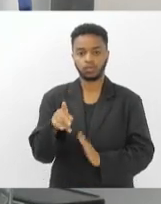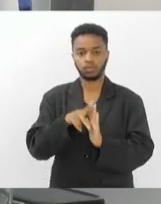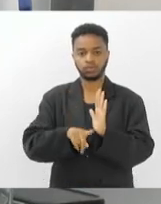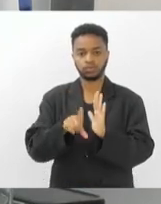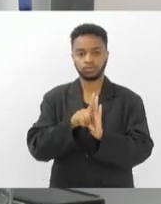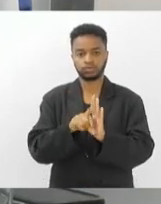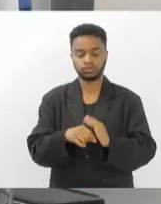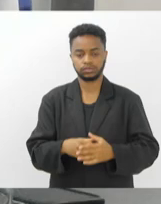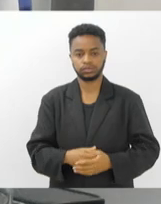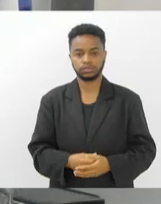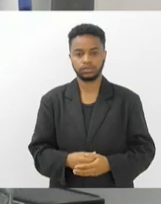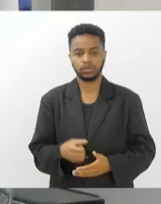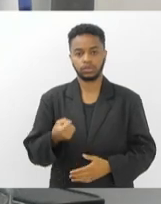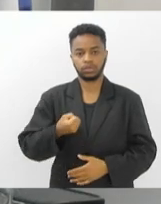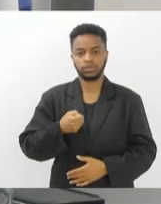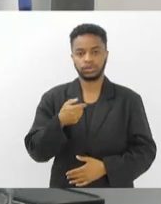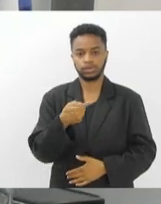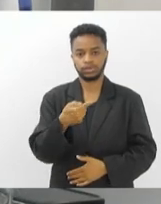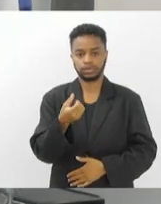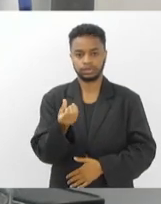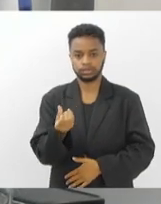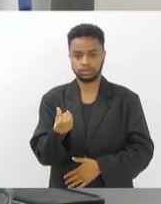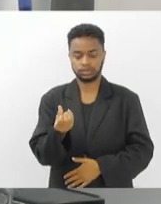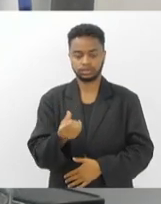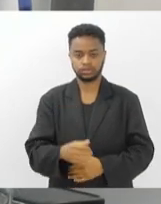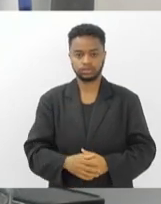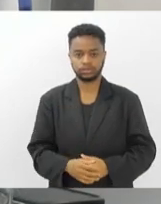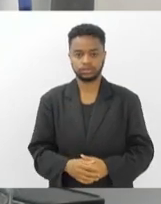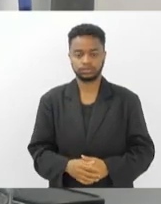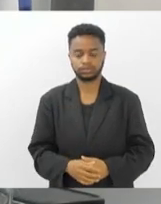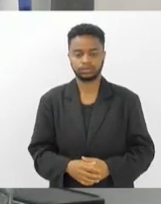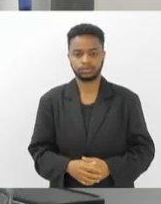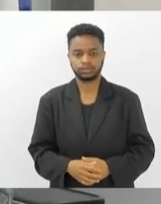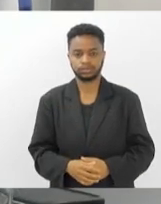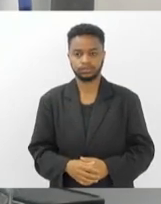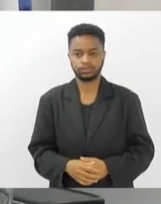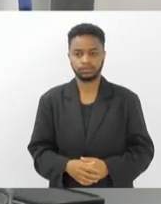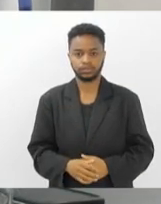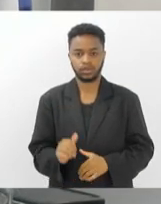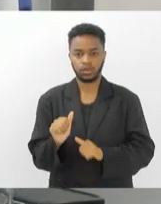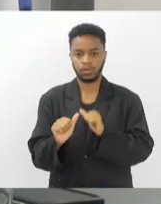projeto, que é o 76, que teve